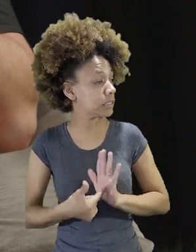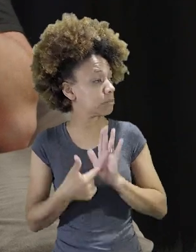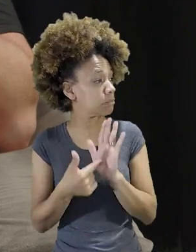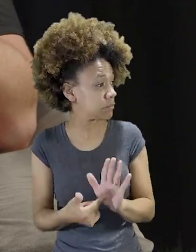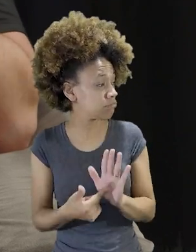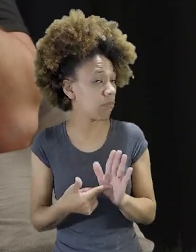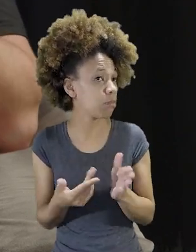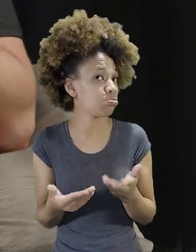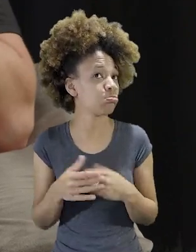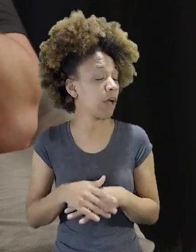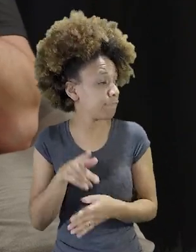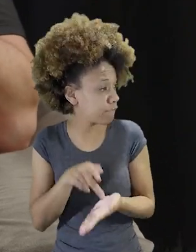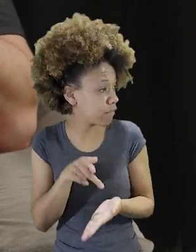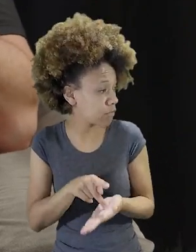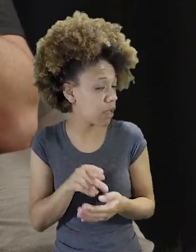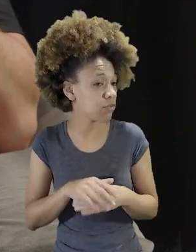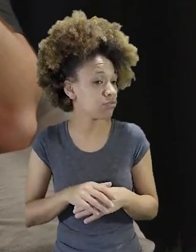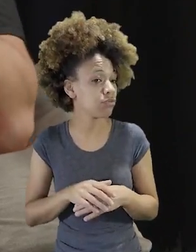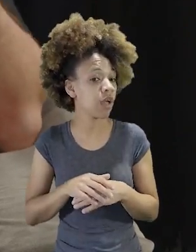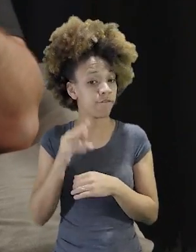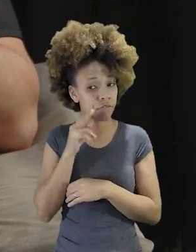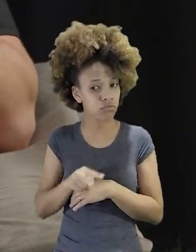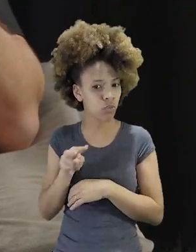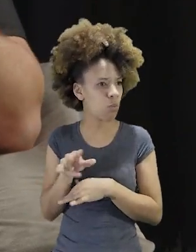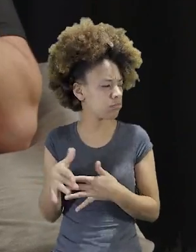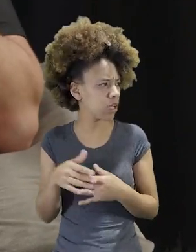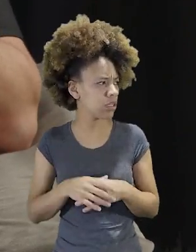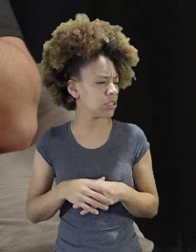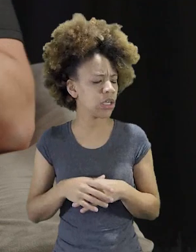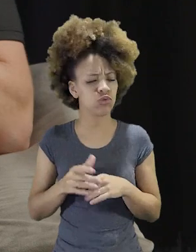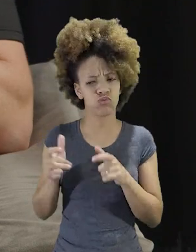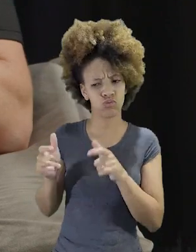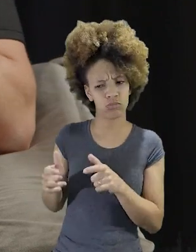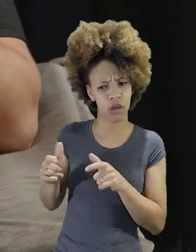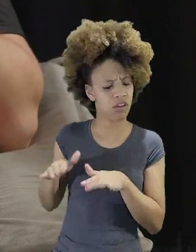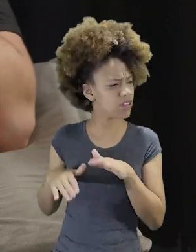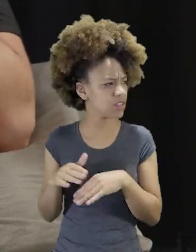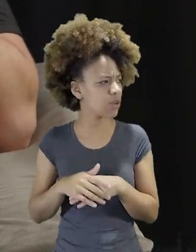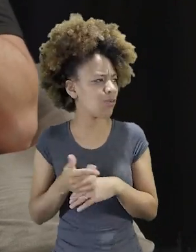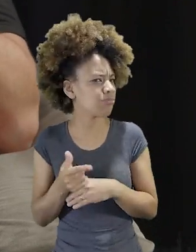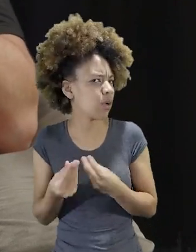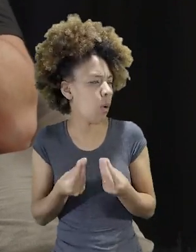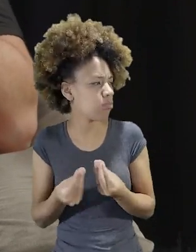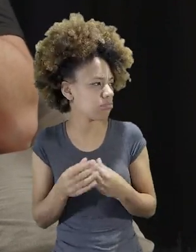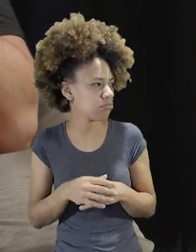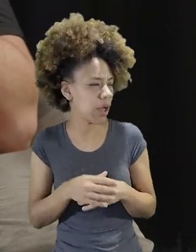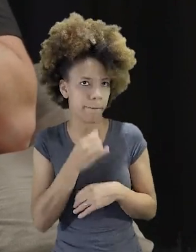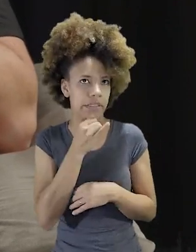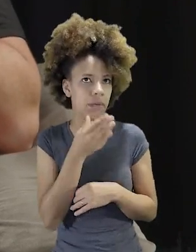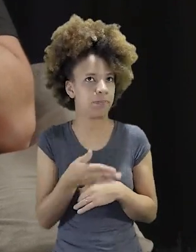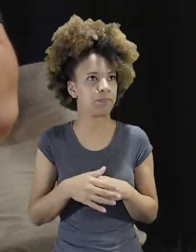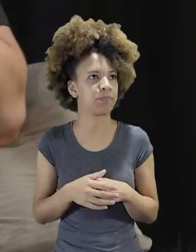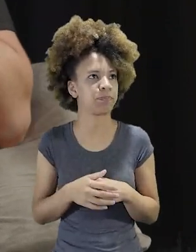alma do cara expressar né verdades né visões e tal e o cara vem do lugar que muitas vezes cara não